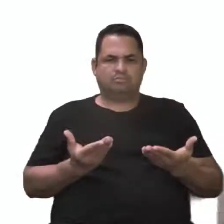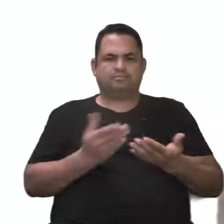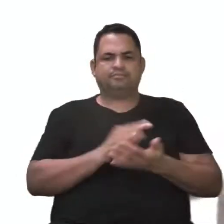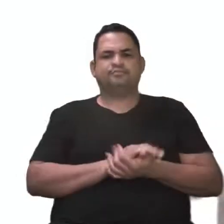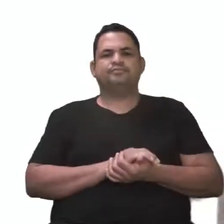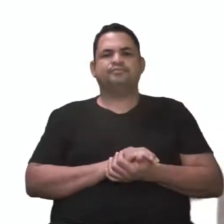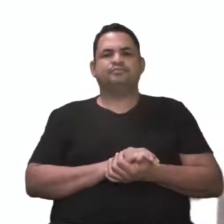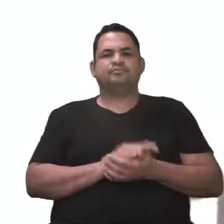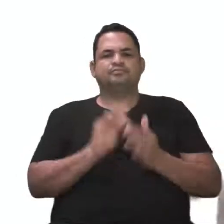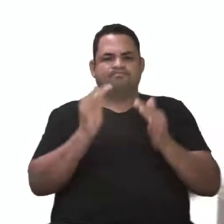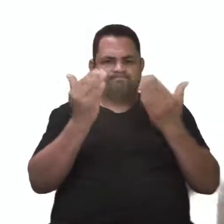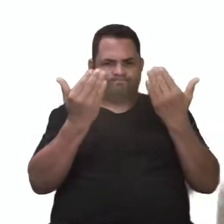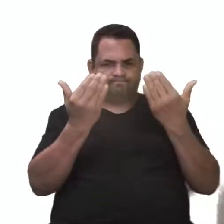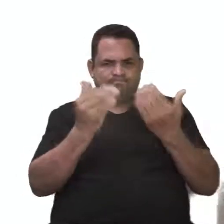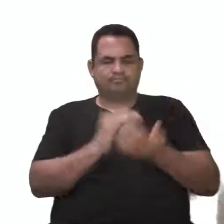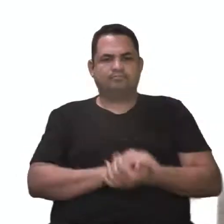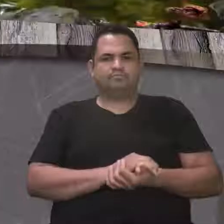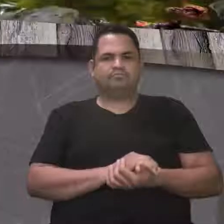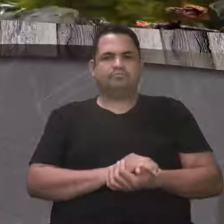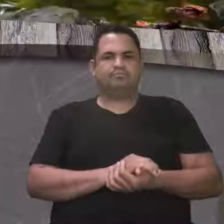né? Então, olha aqui para mim.